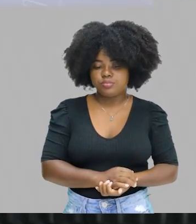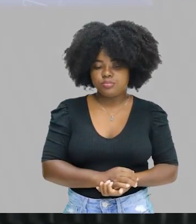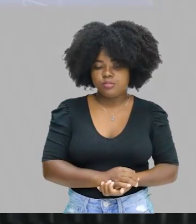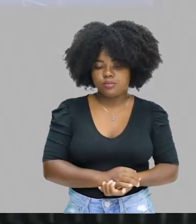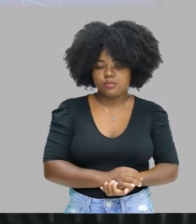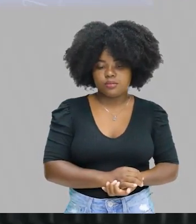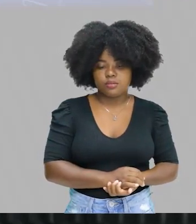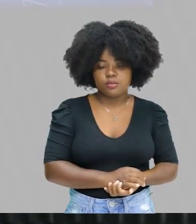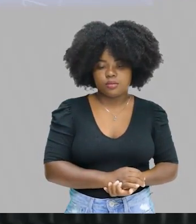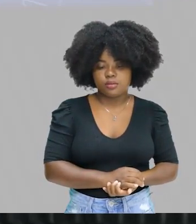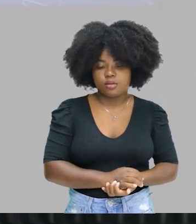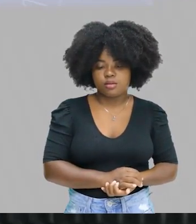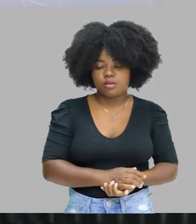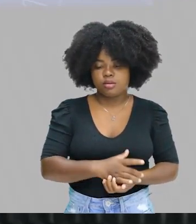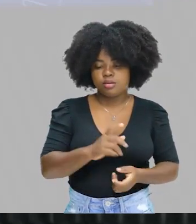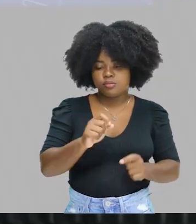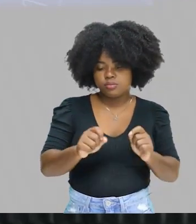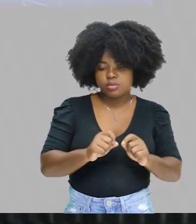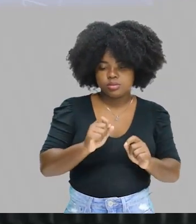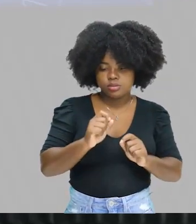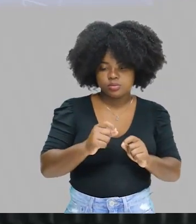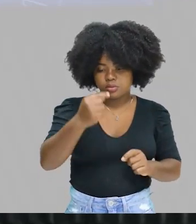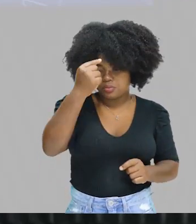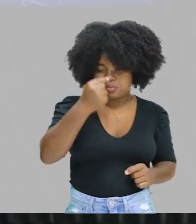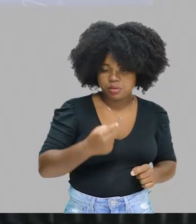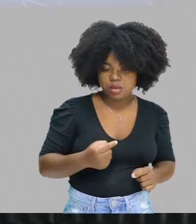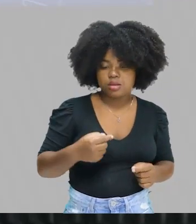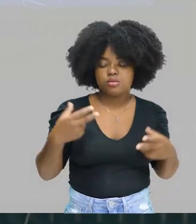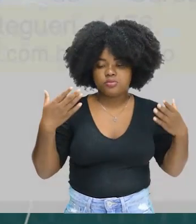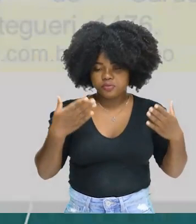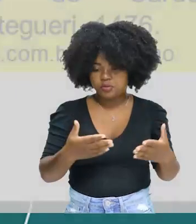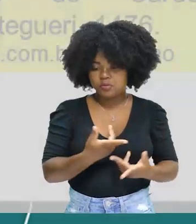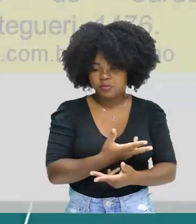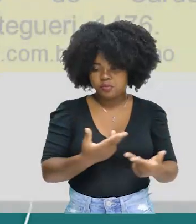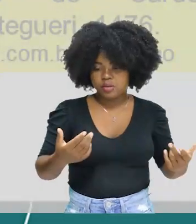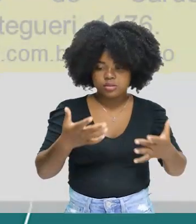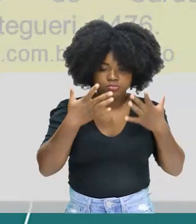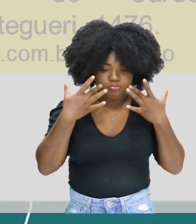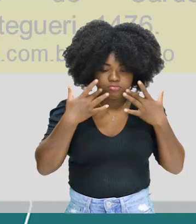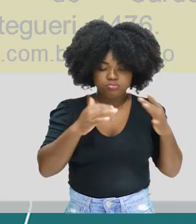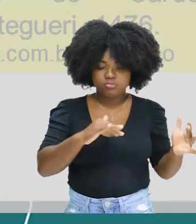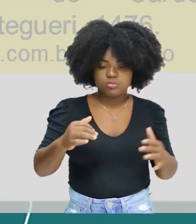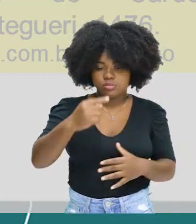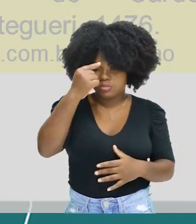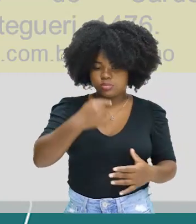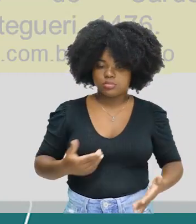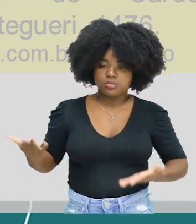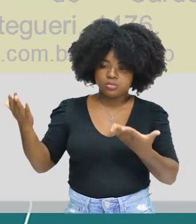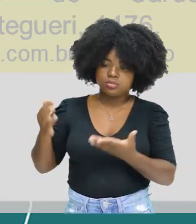usos, imagens utilitárias, votivas, celebrativas, decorativas e artísticas. Aqui o